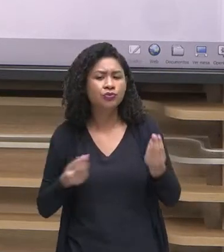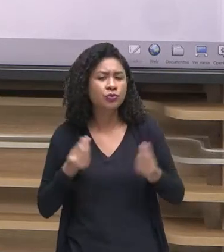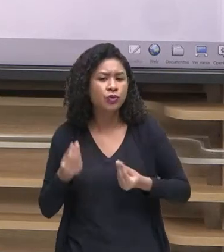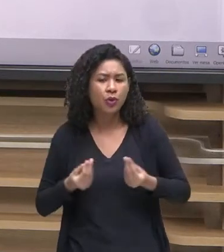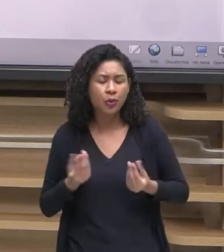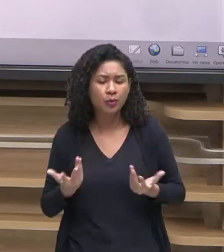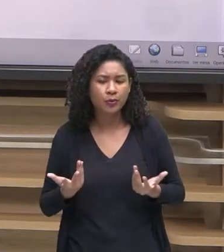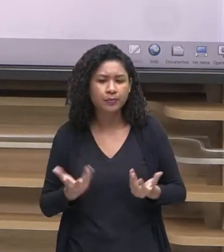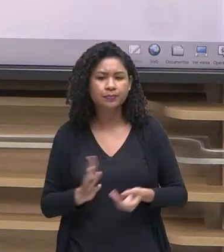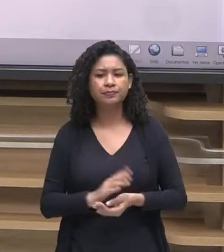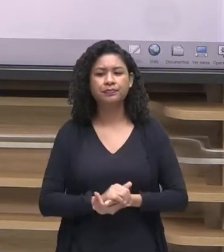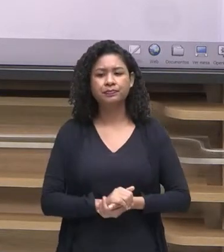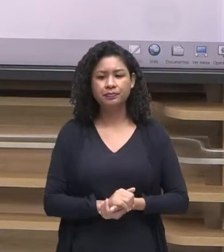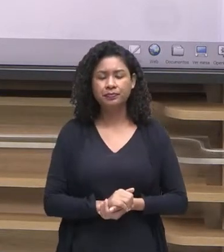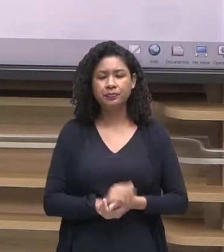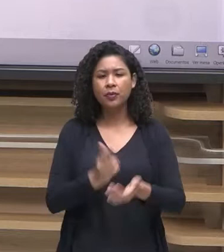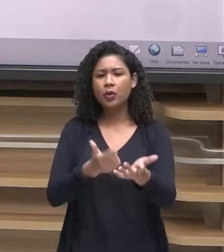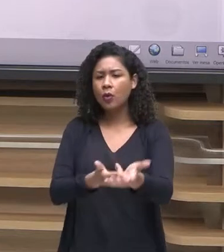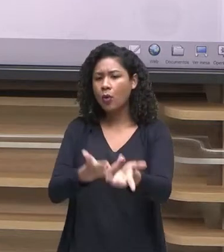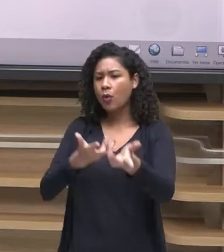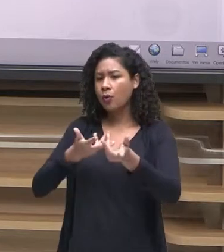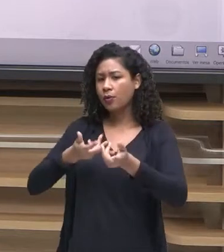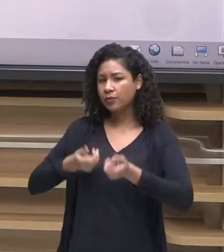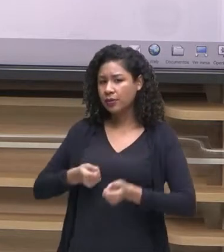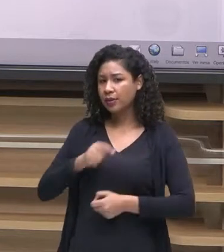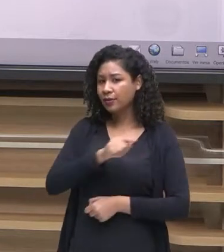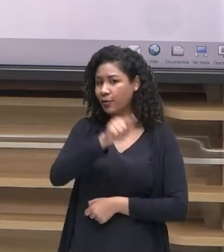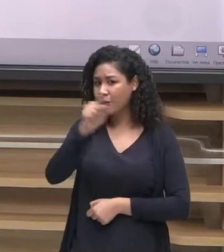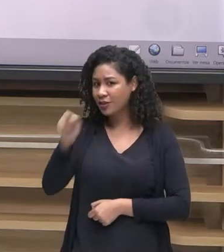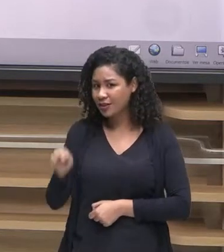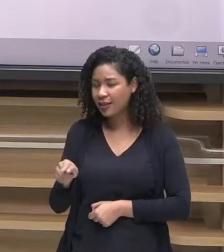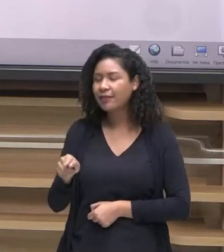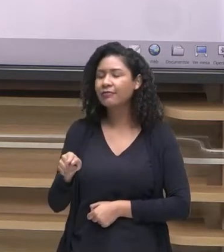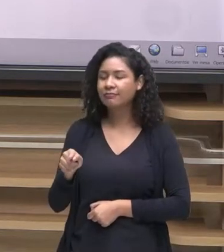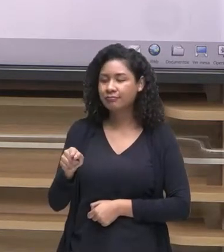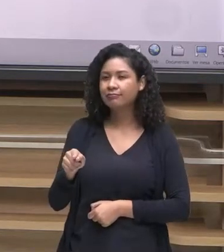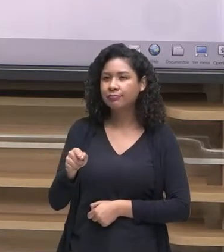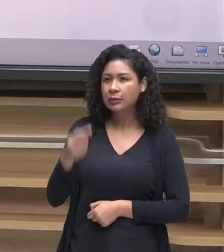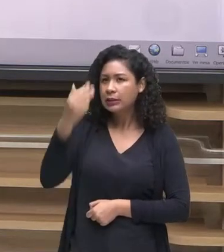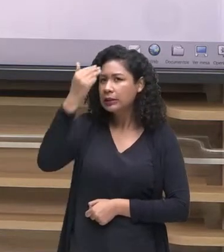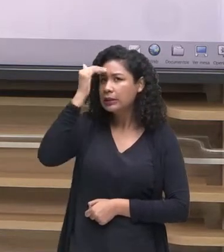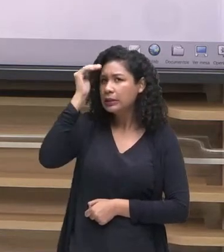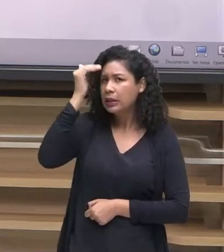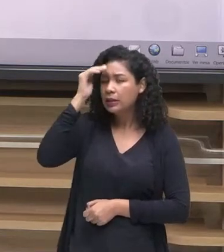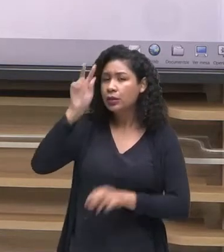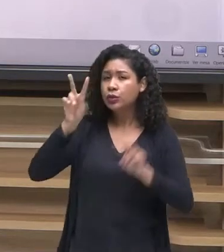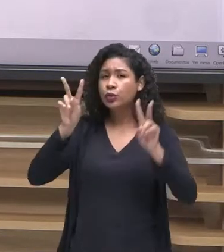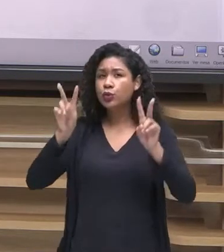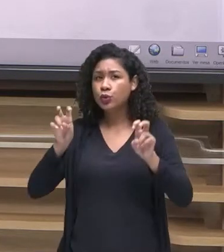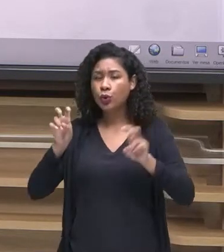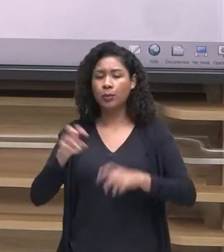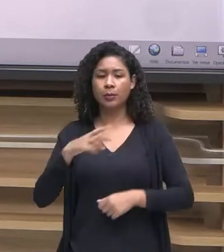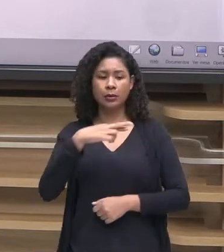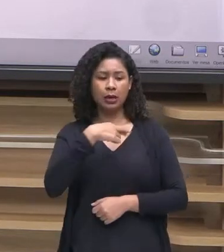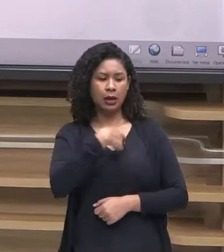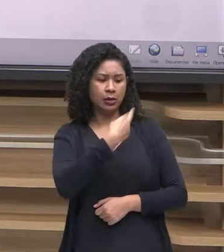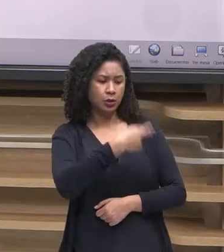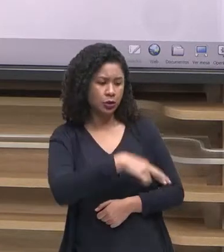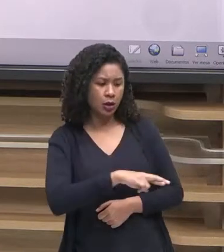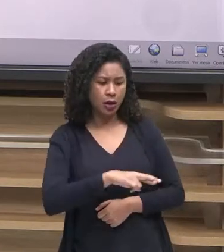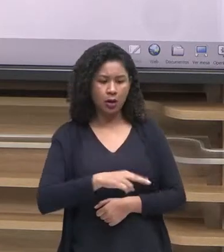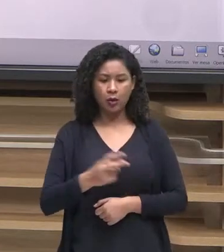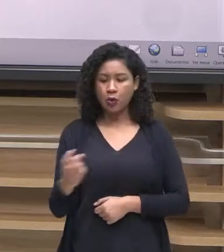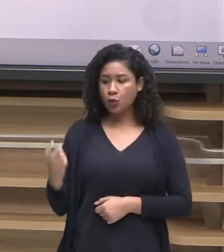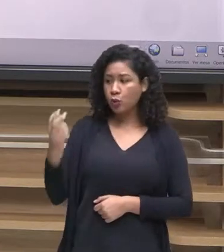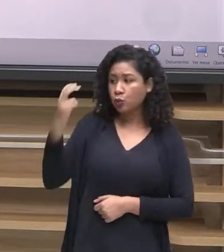Eu quero te convidar também ao longo dessa aula a entender que cada religião, cada cultura tem o seu